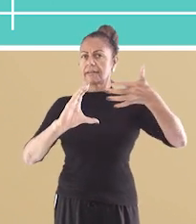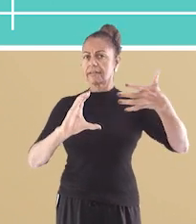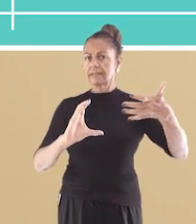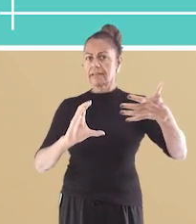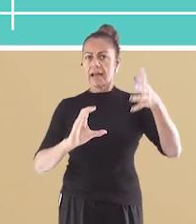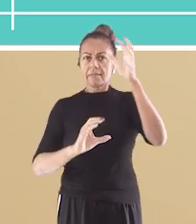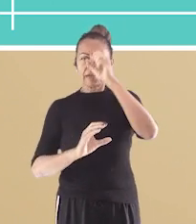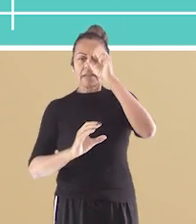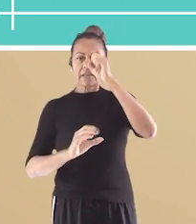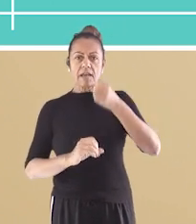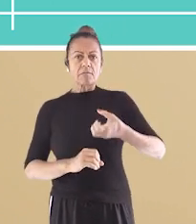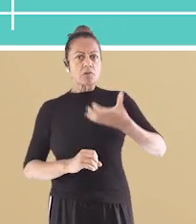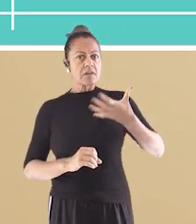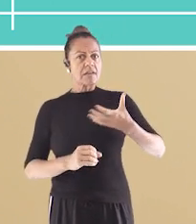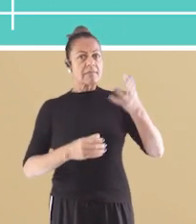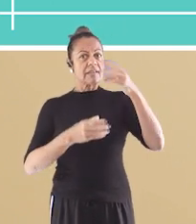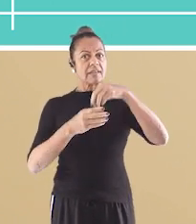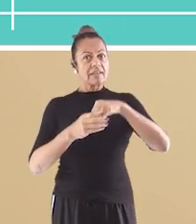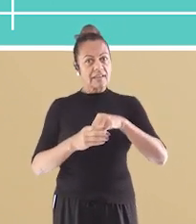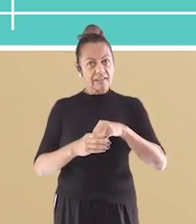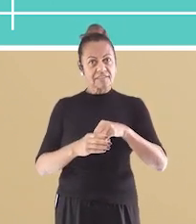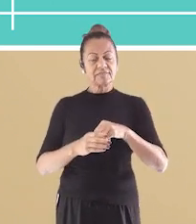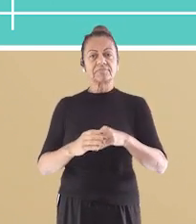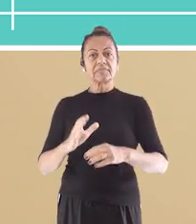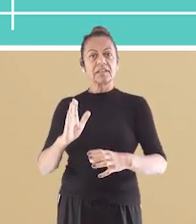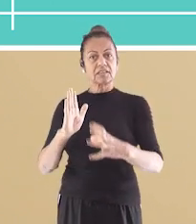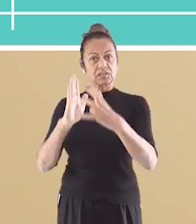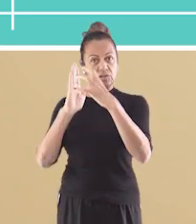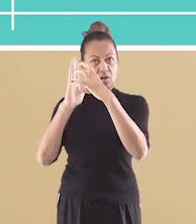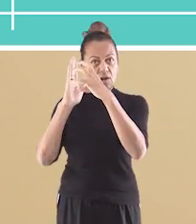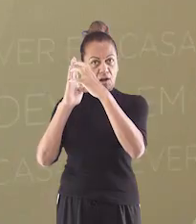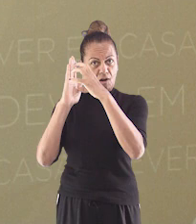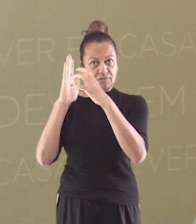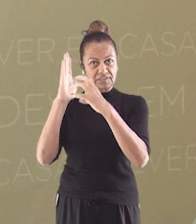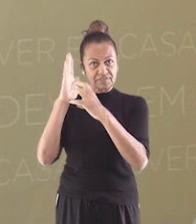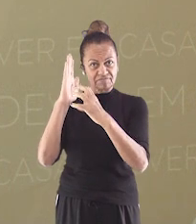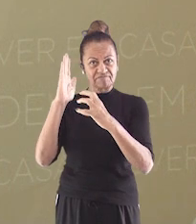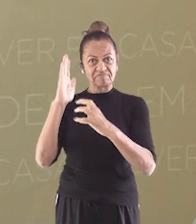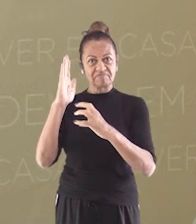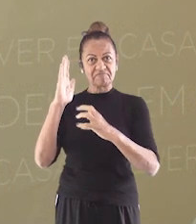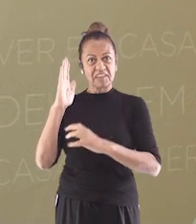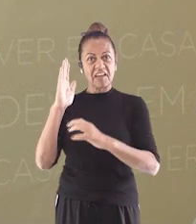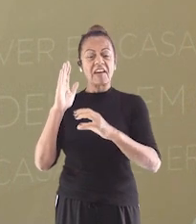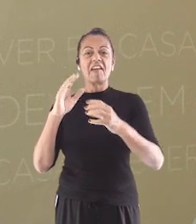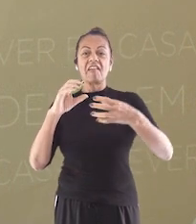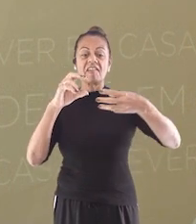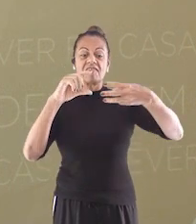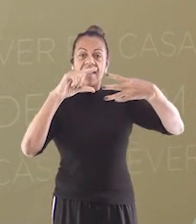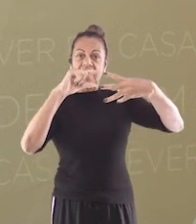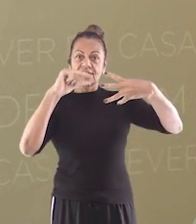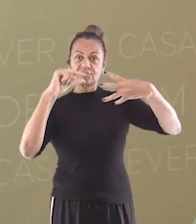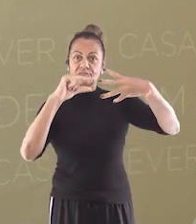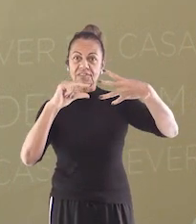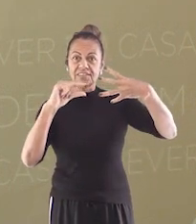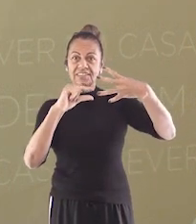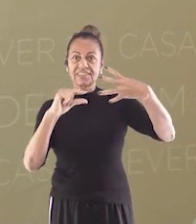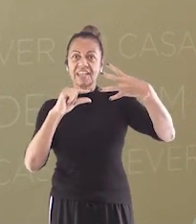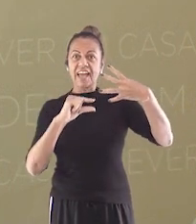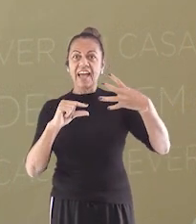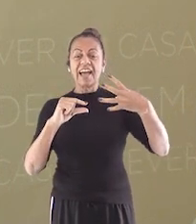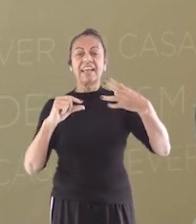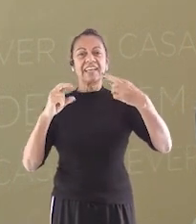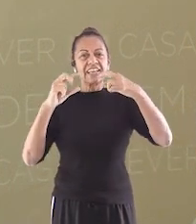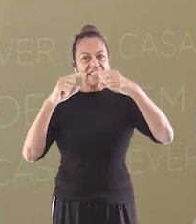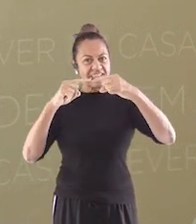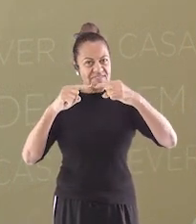de um poema estrofes, versos e rimas. Vocês também podem marcar a presença aqui nas